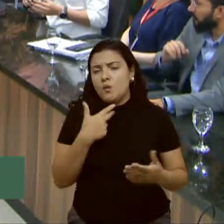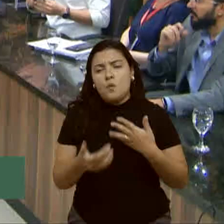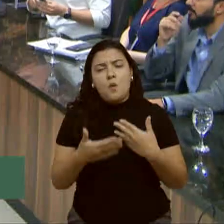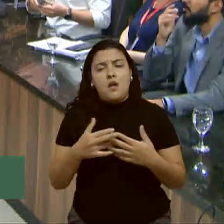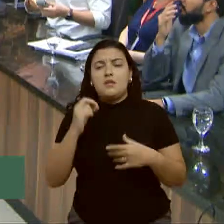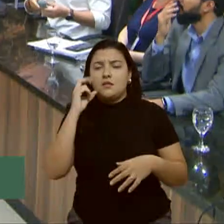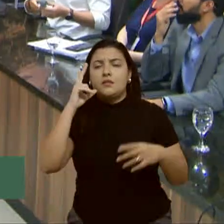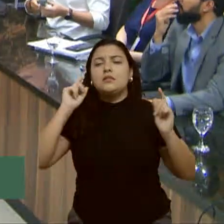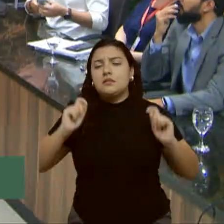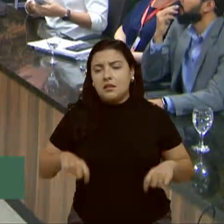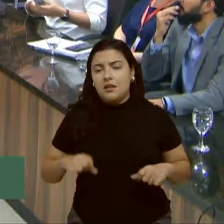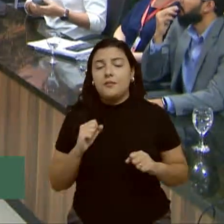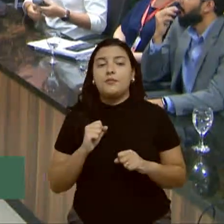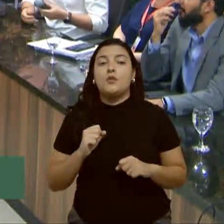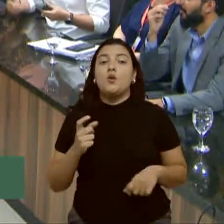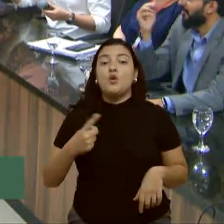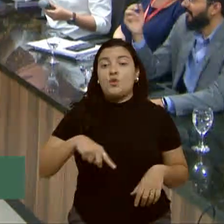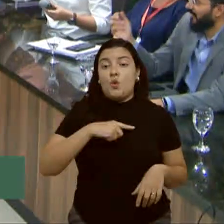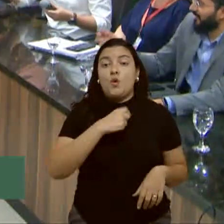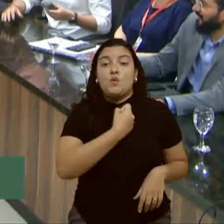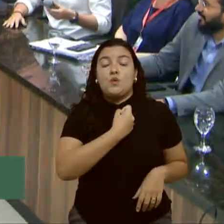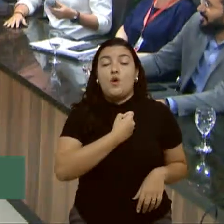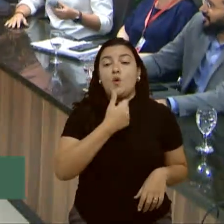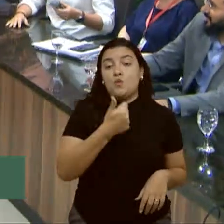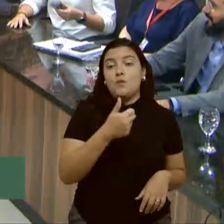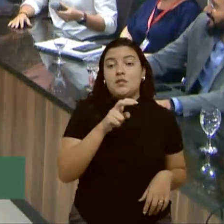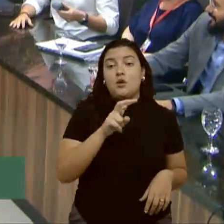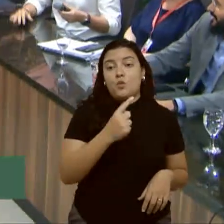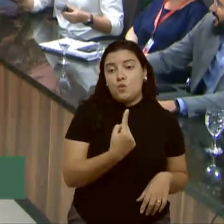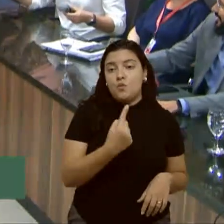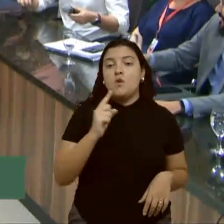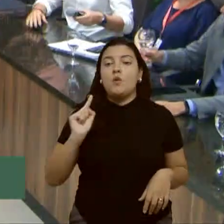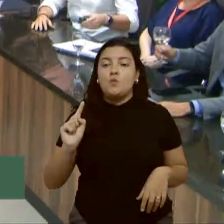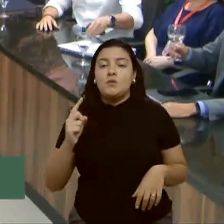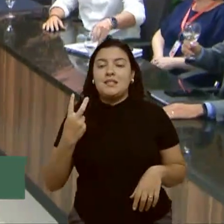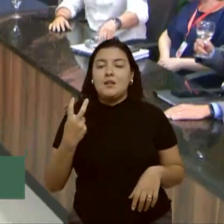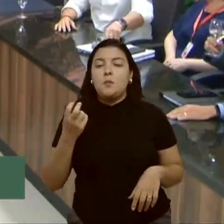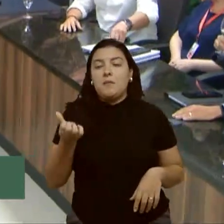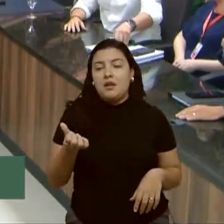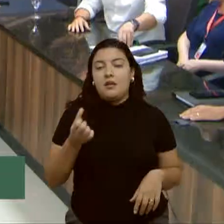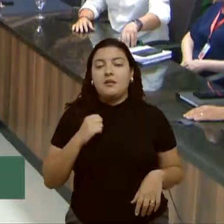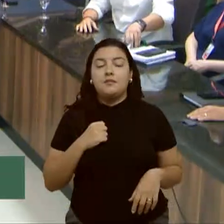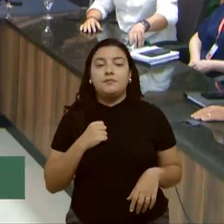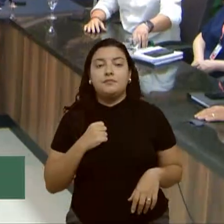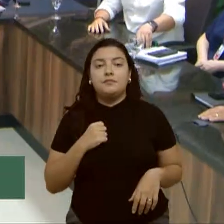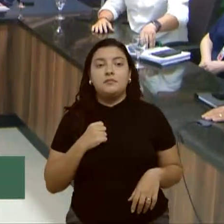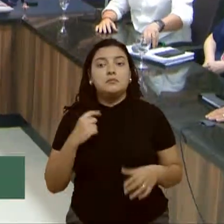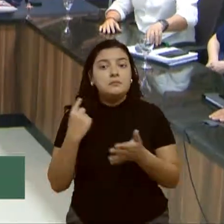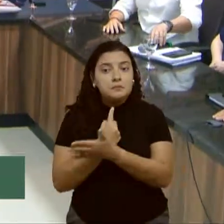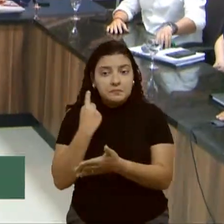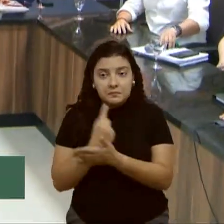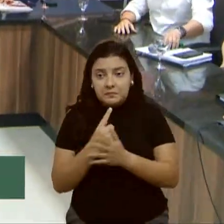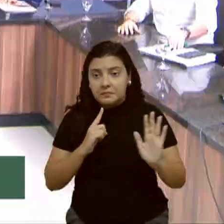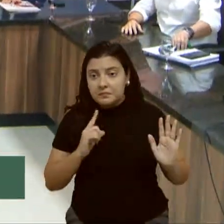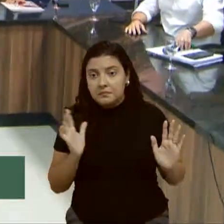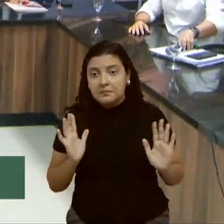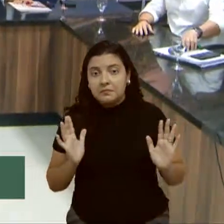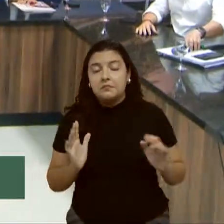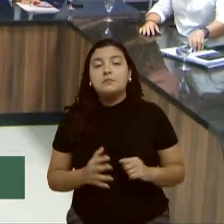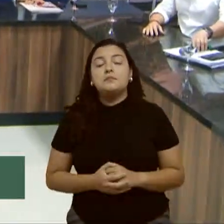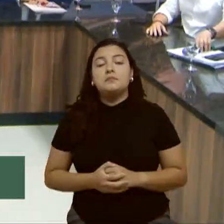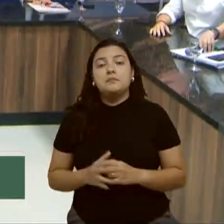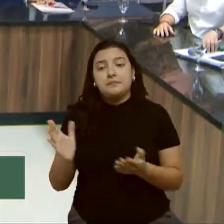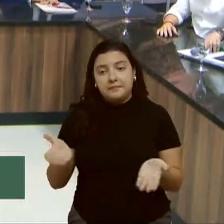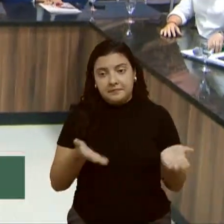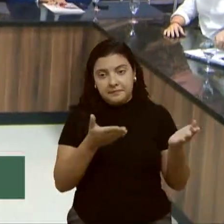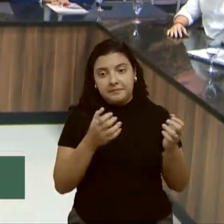apelo. E o nosso 151, 151 e 156, todos os dois recebem aí, viu? Temos mais alguma pergunta? Por favor, pudesse dirigir